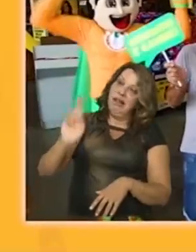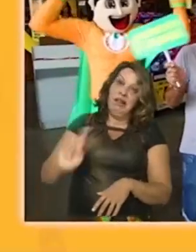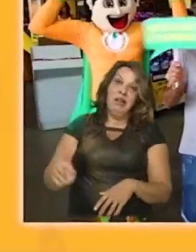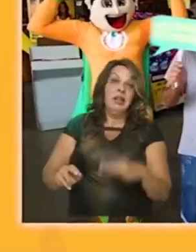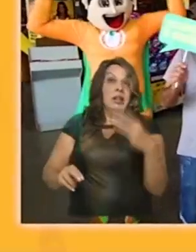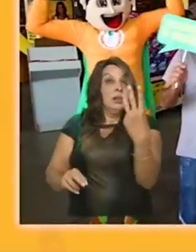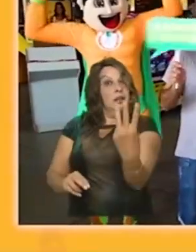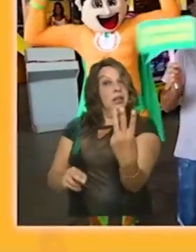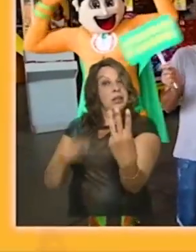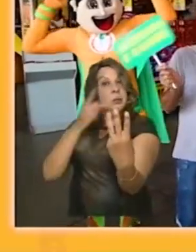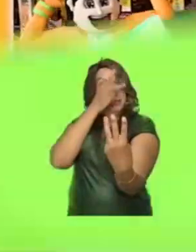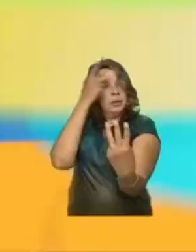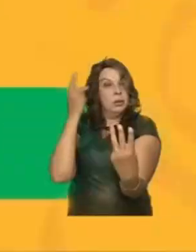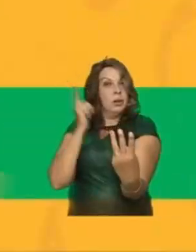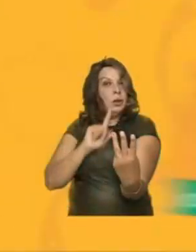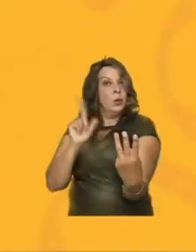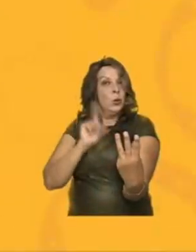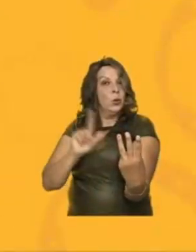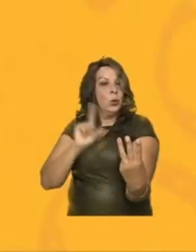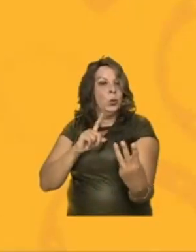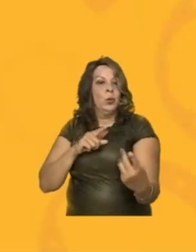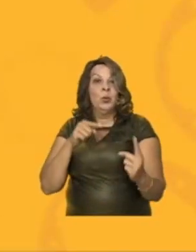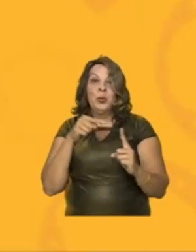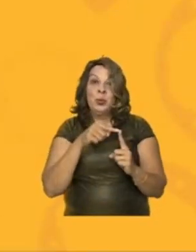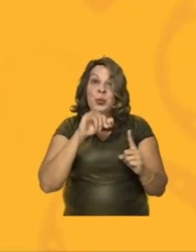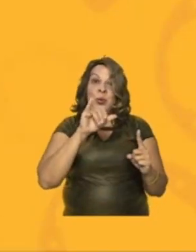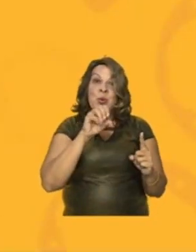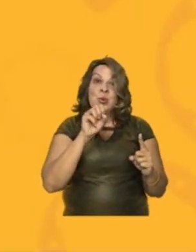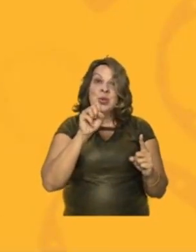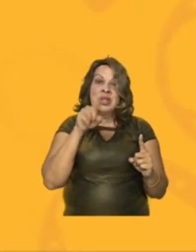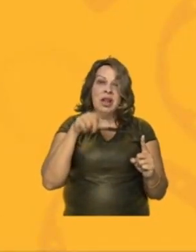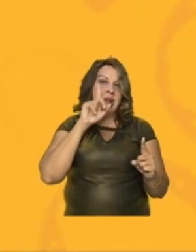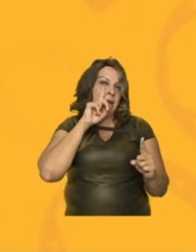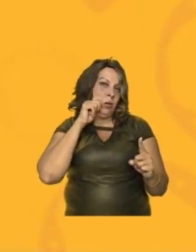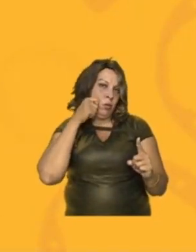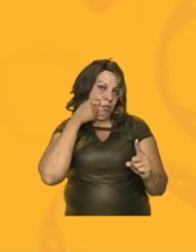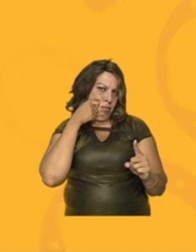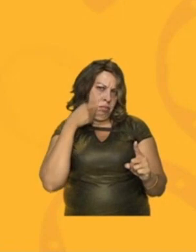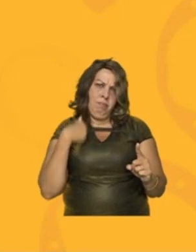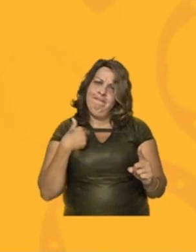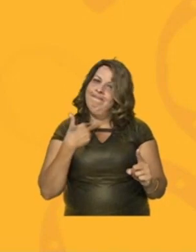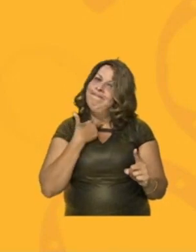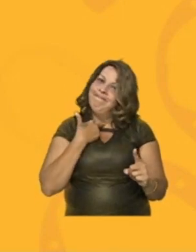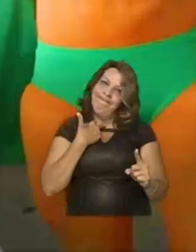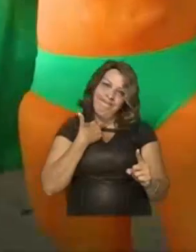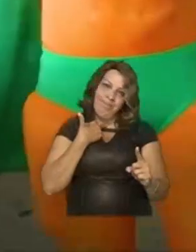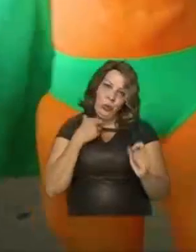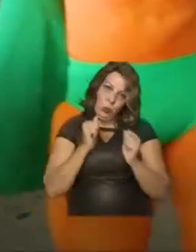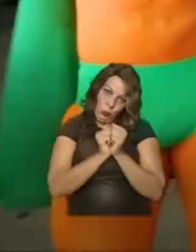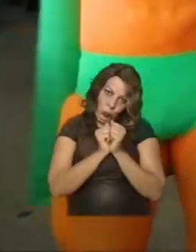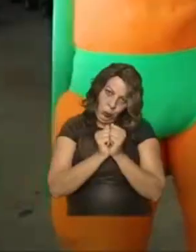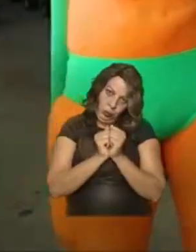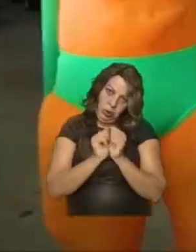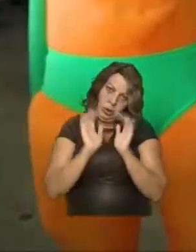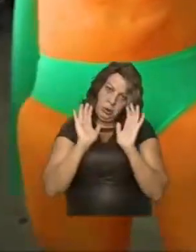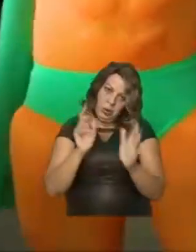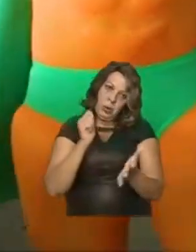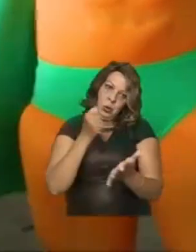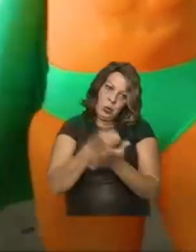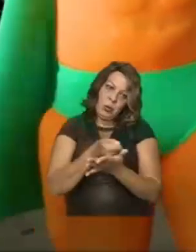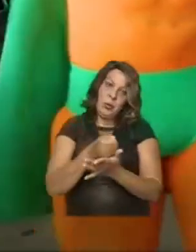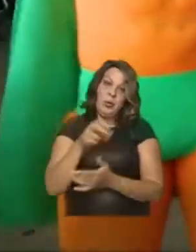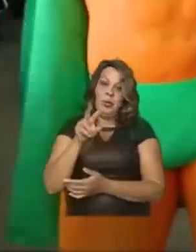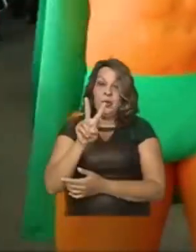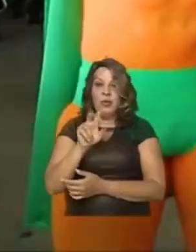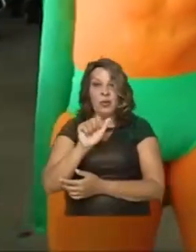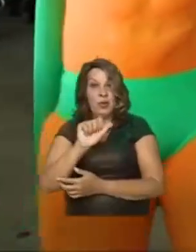Tivemos três contemplados. O José Carlos Novaes, de Aracaju. Ele não pôde estar com a gente, mas garantiu o Caju Cap com